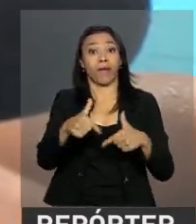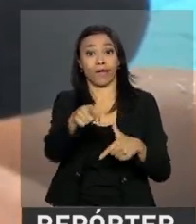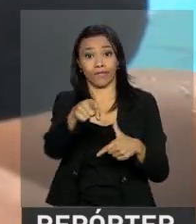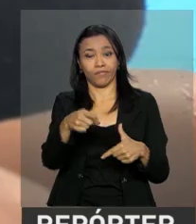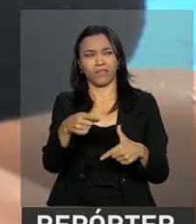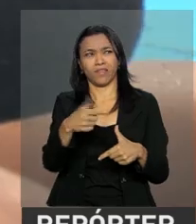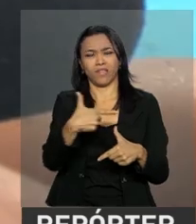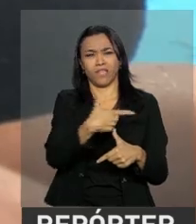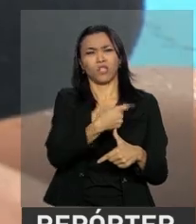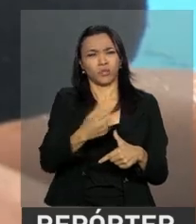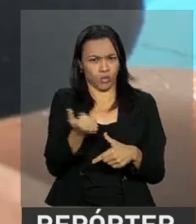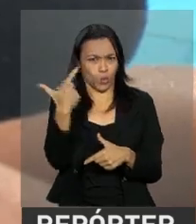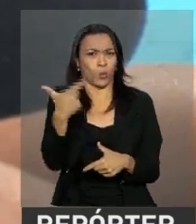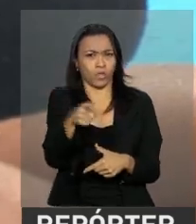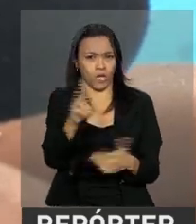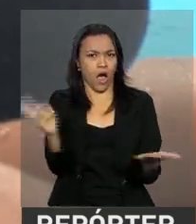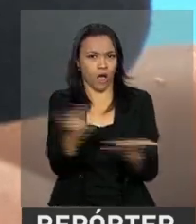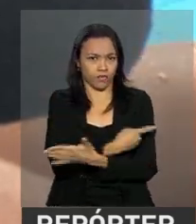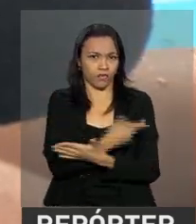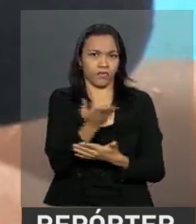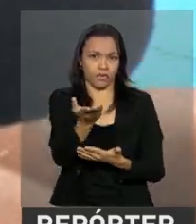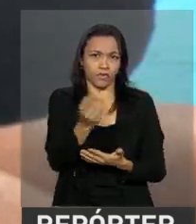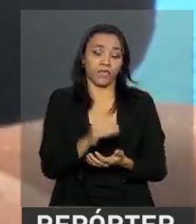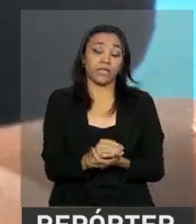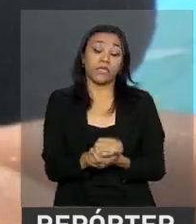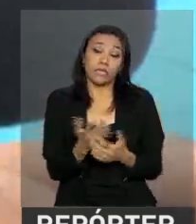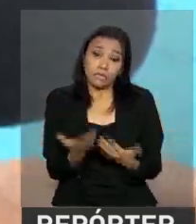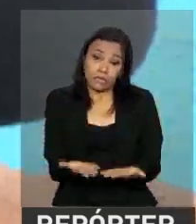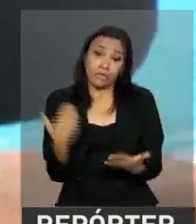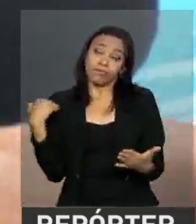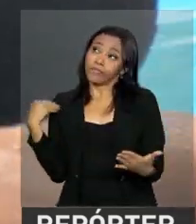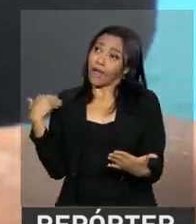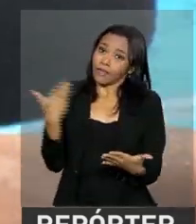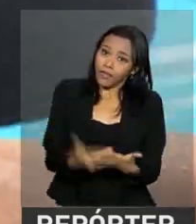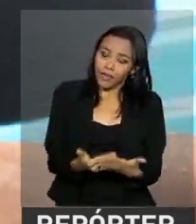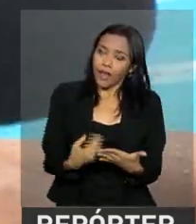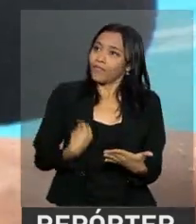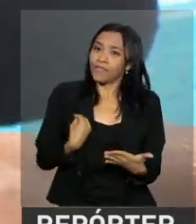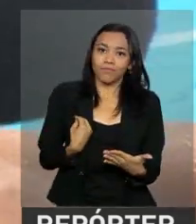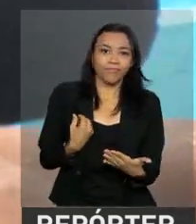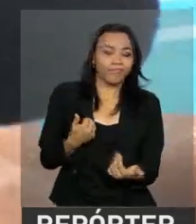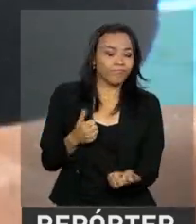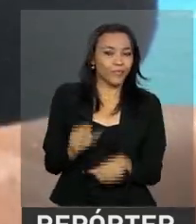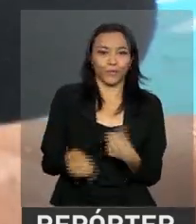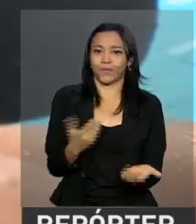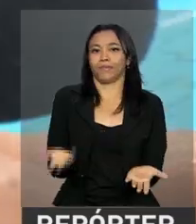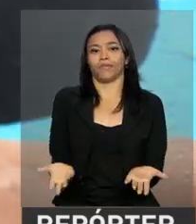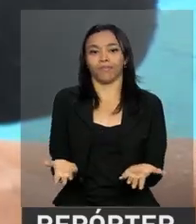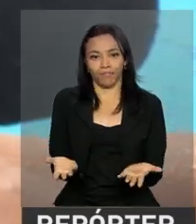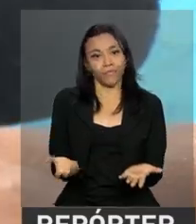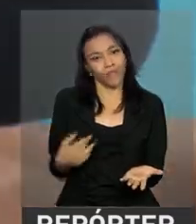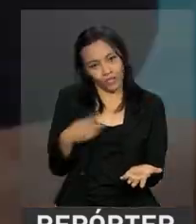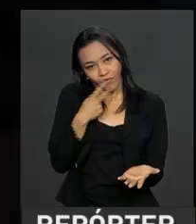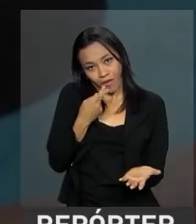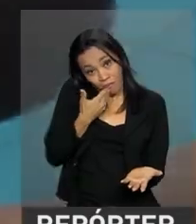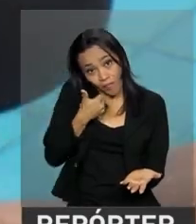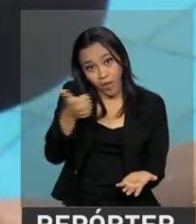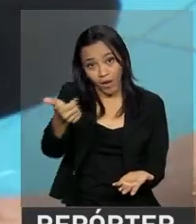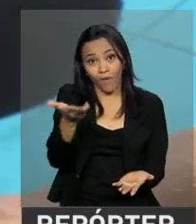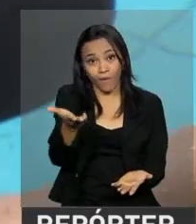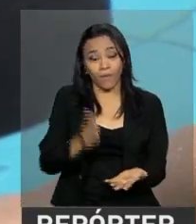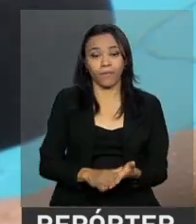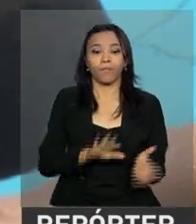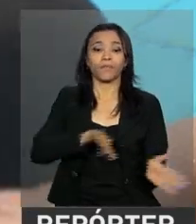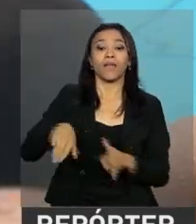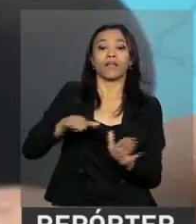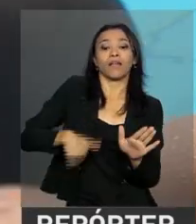em 2002. E aí a trajetória te muda, né? Eu te falo que para melhor. A